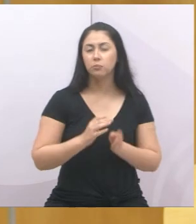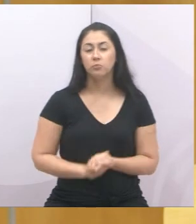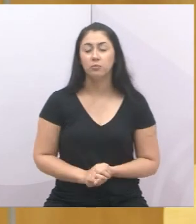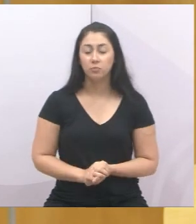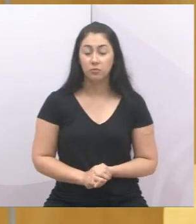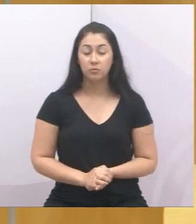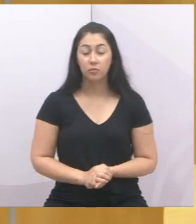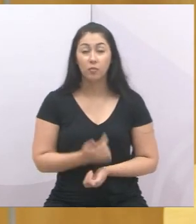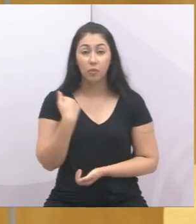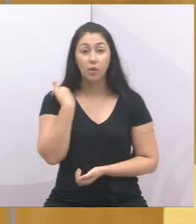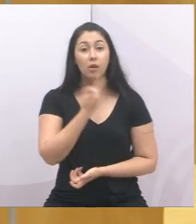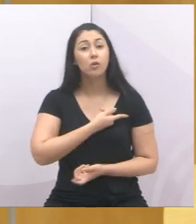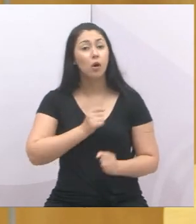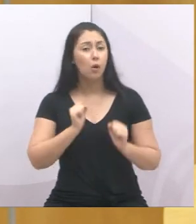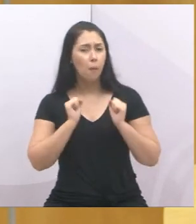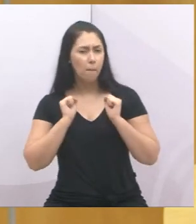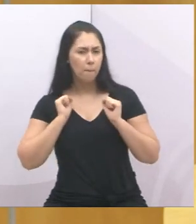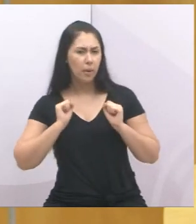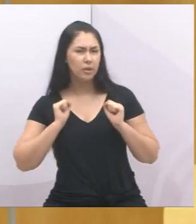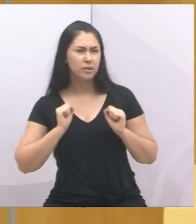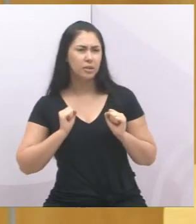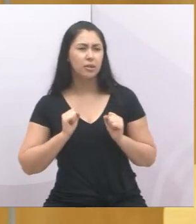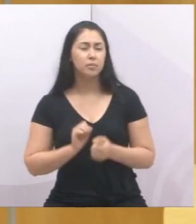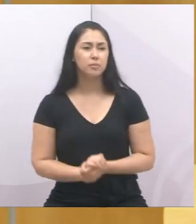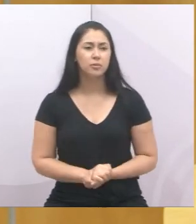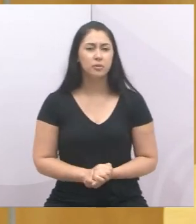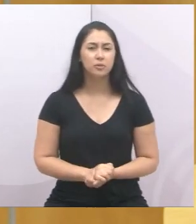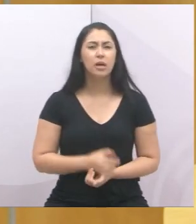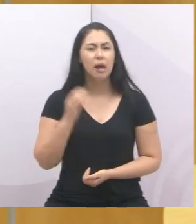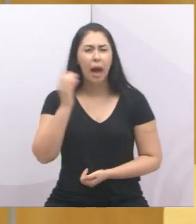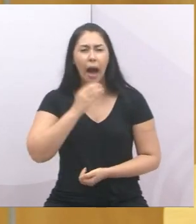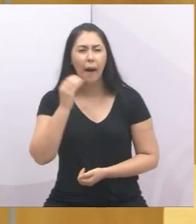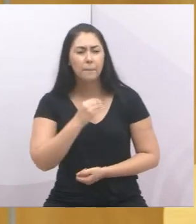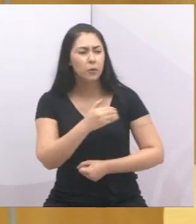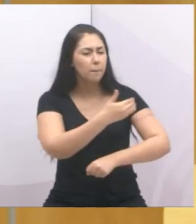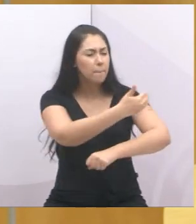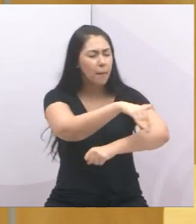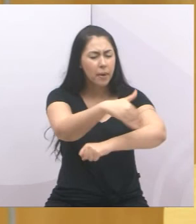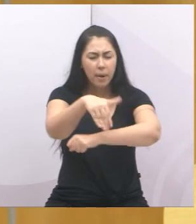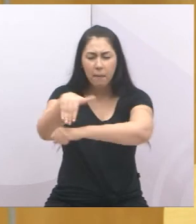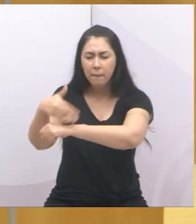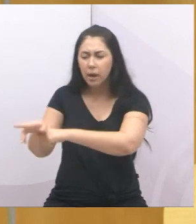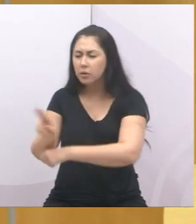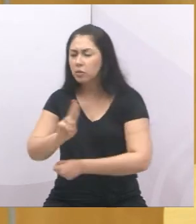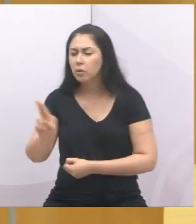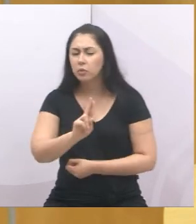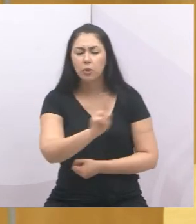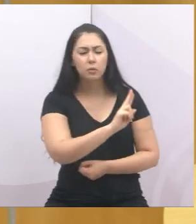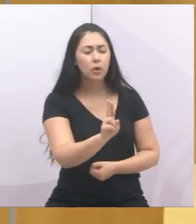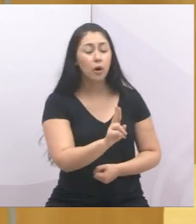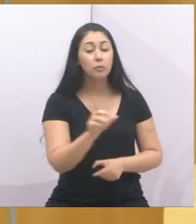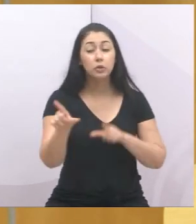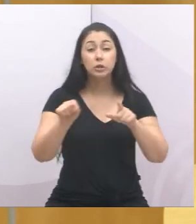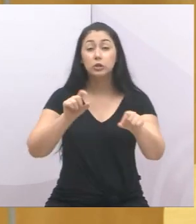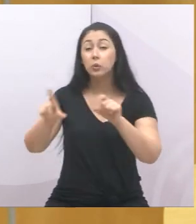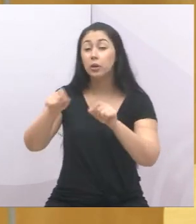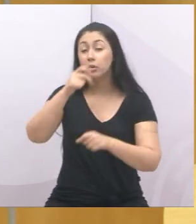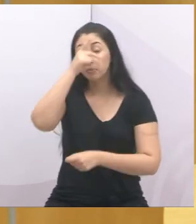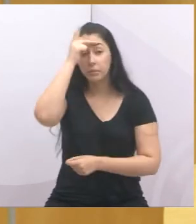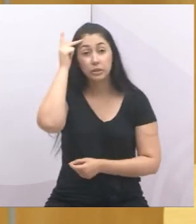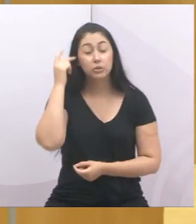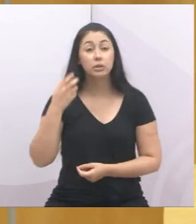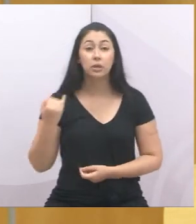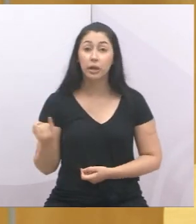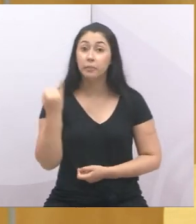nós possamos terminar logo de denominar as ruas da nossa cidade com pessoas importantes, importantes